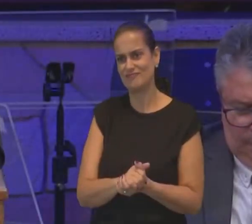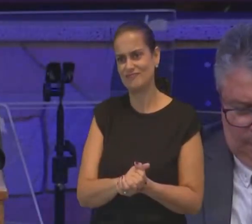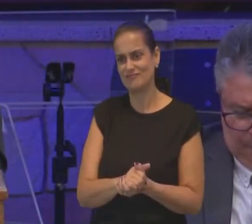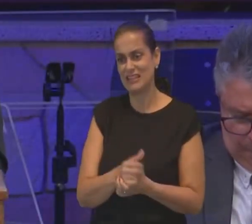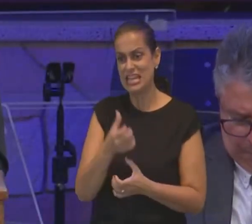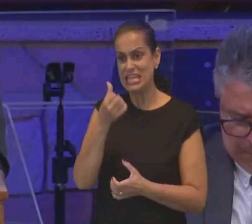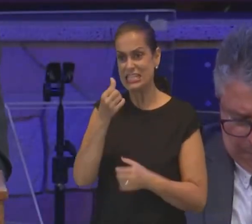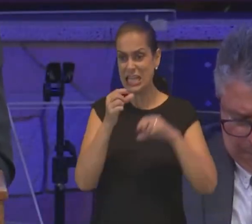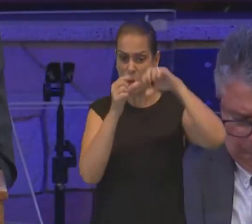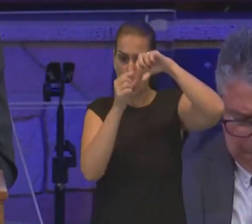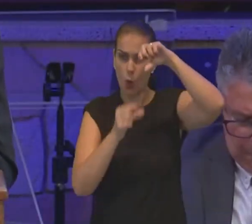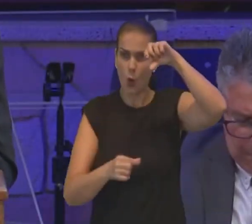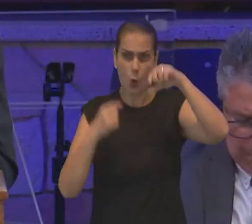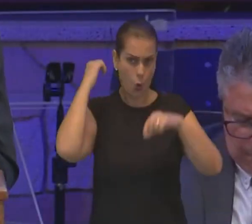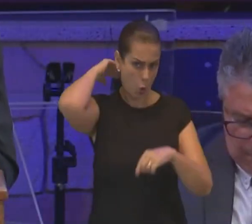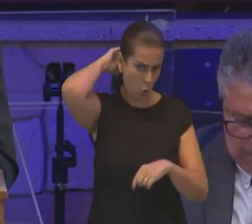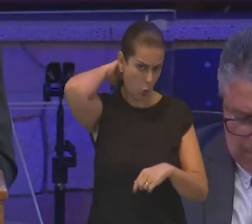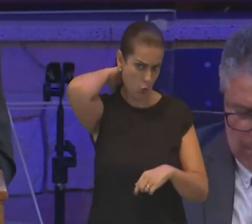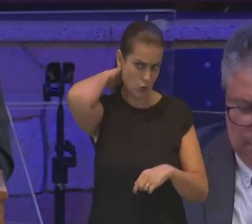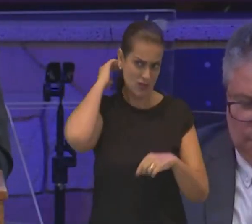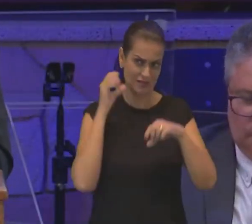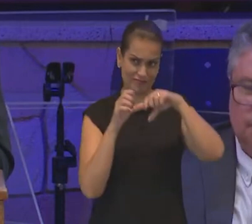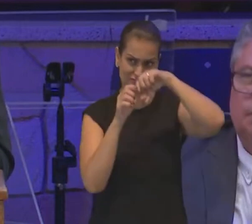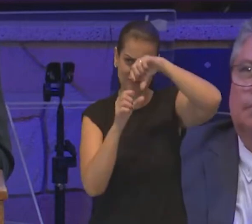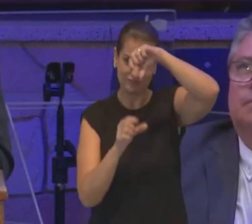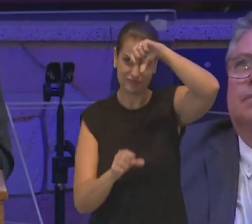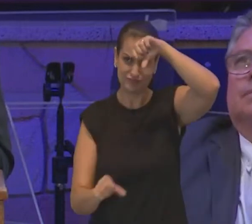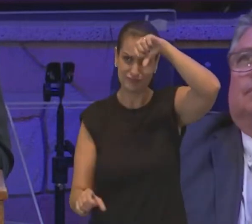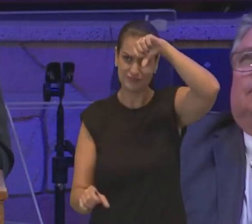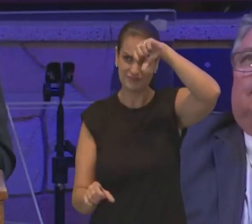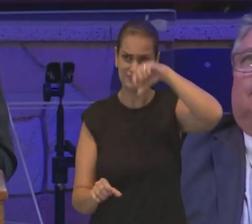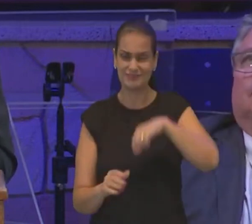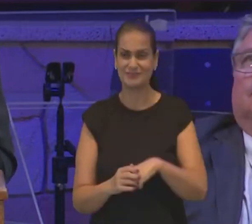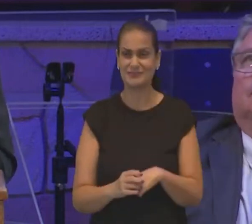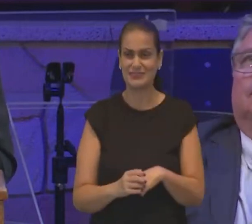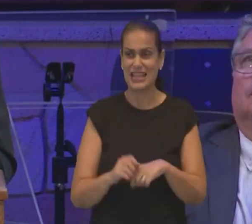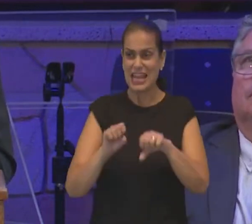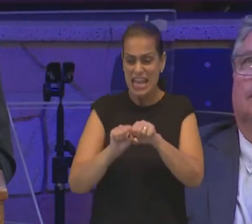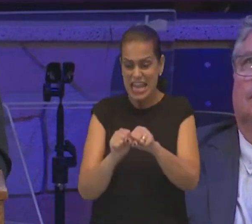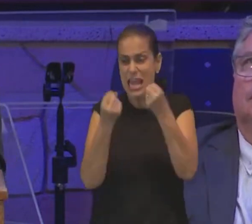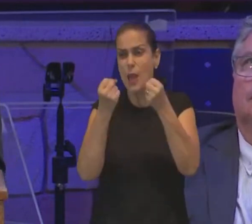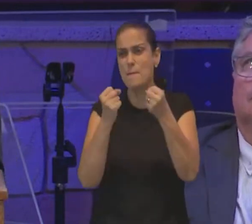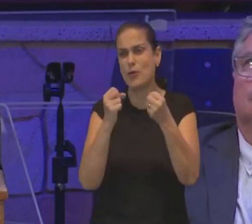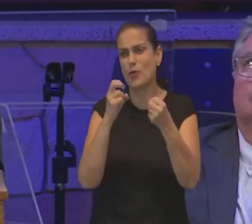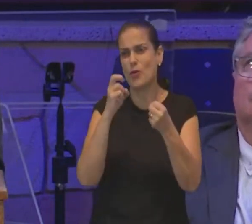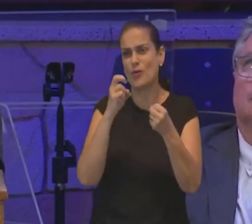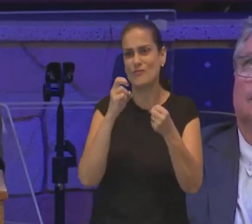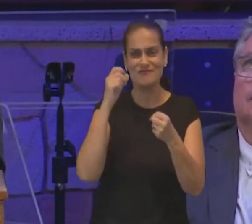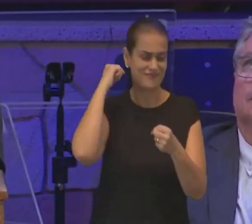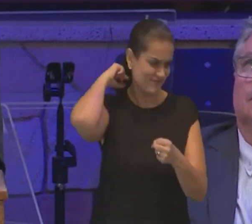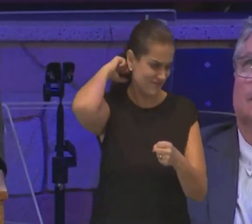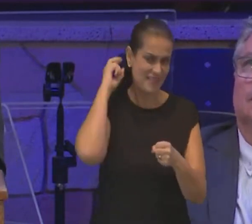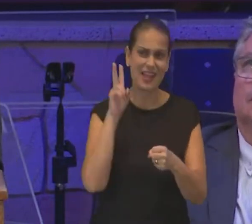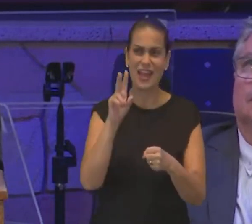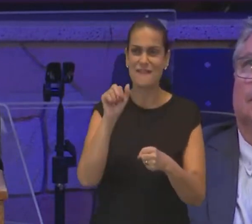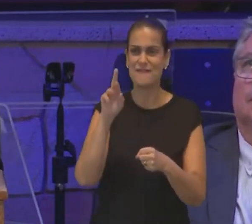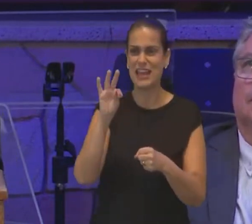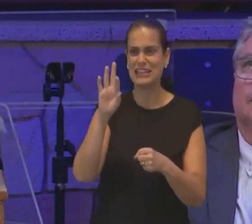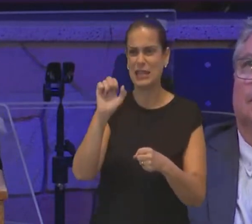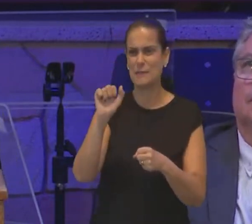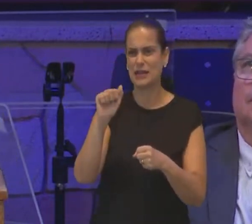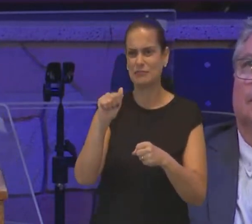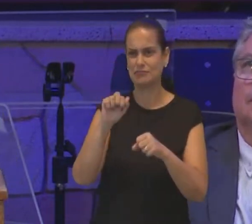6 na coluna. Eu quebrei a L5. Quem é doutor aí deve saber o problema. Eu tenho